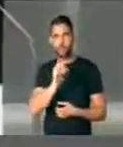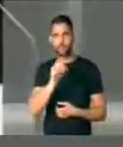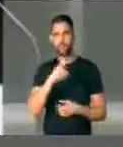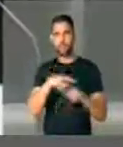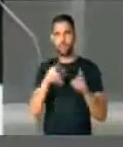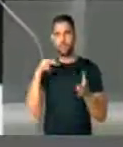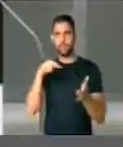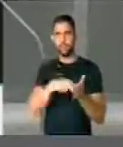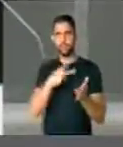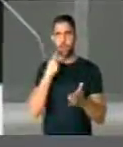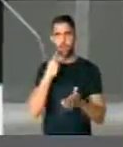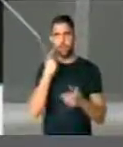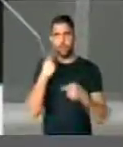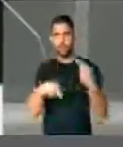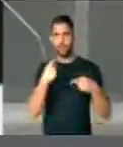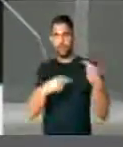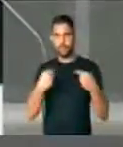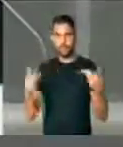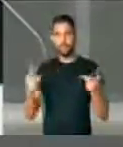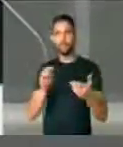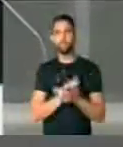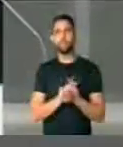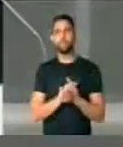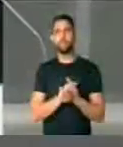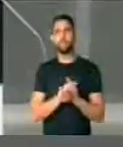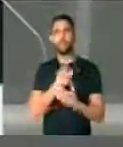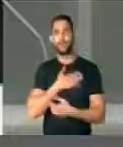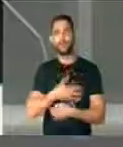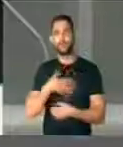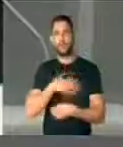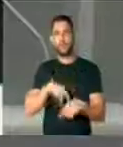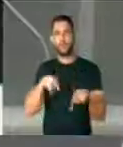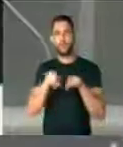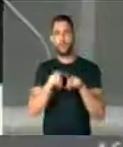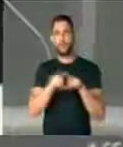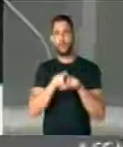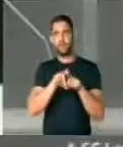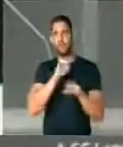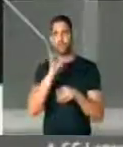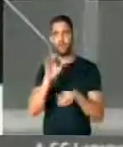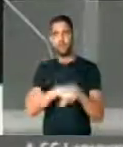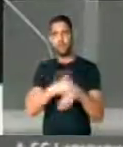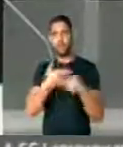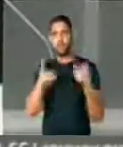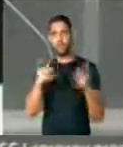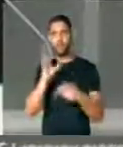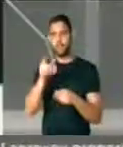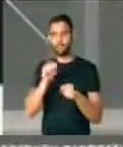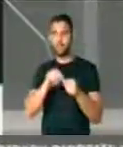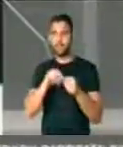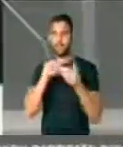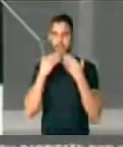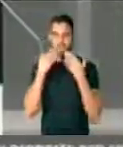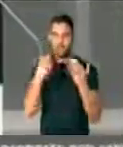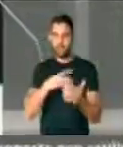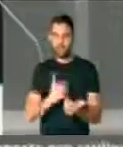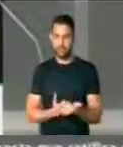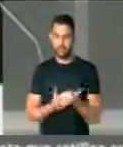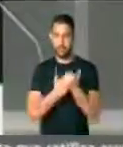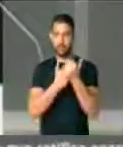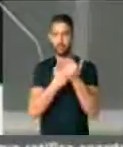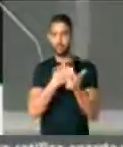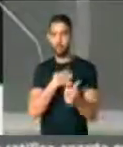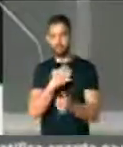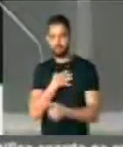antes de entrar no mérito dessa discussão, eu gostaria também, assim como a maioria já fez, externar nossa solidariedade,